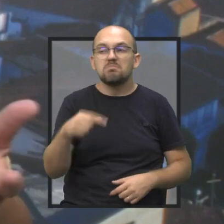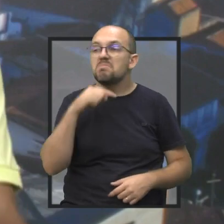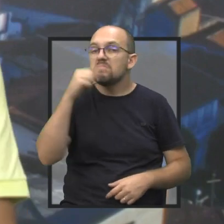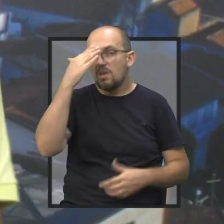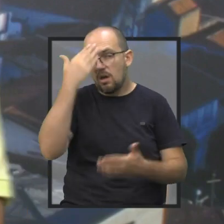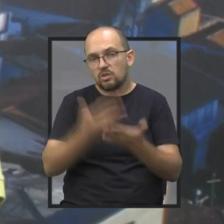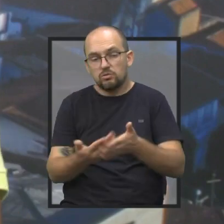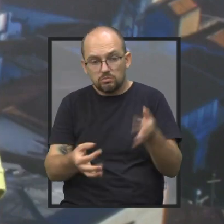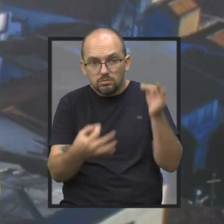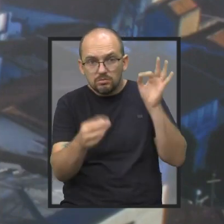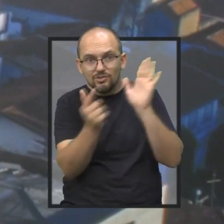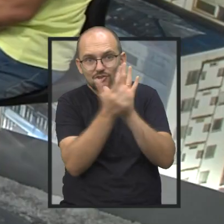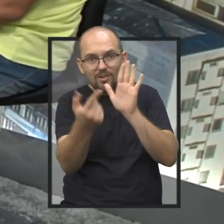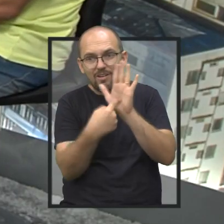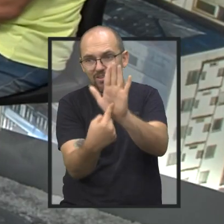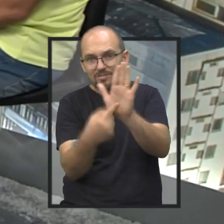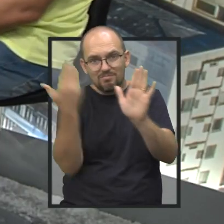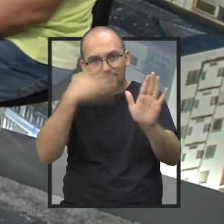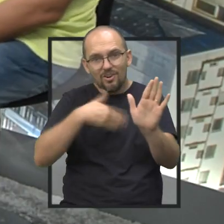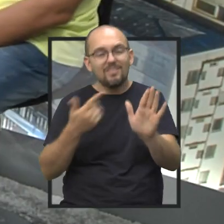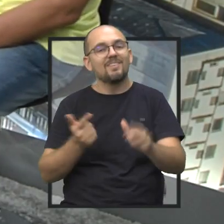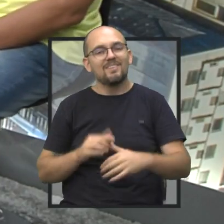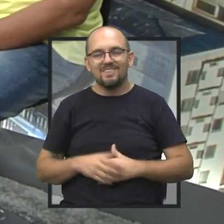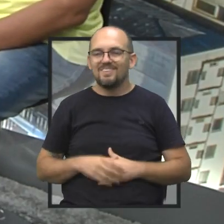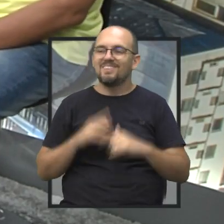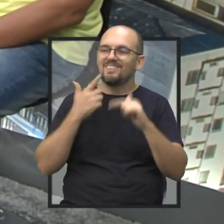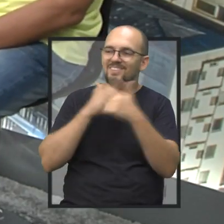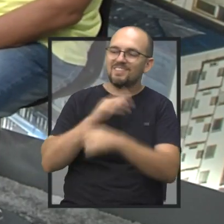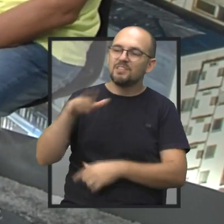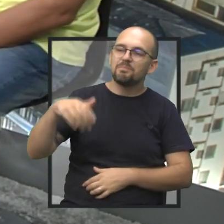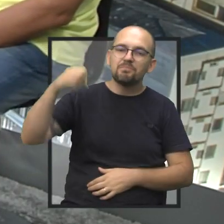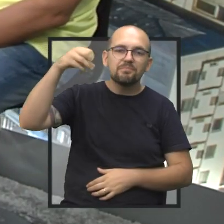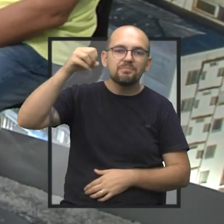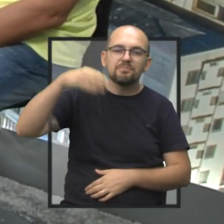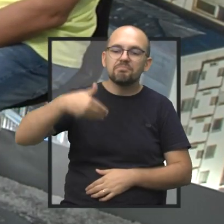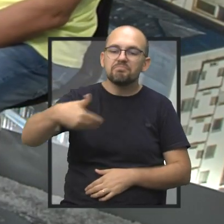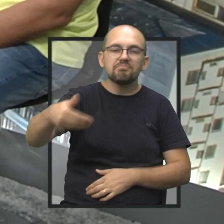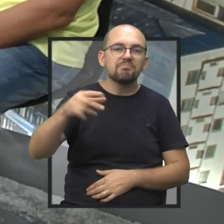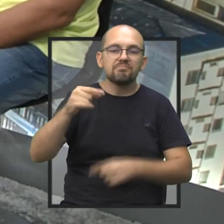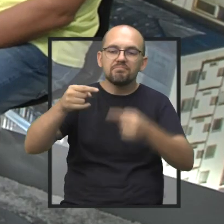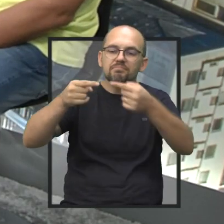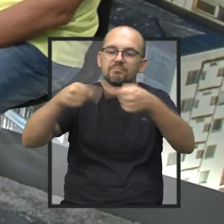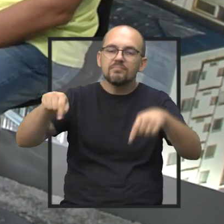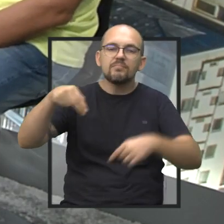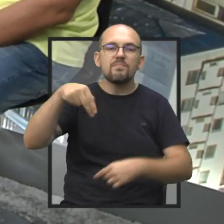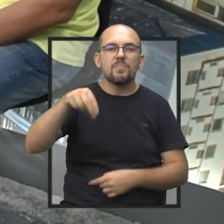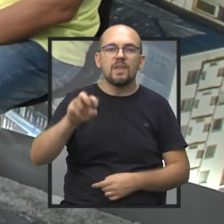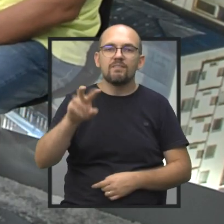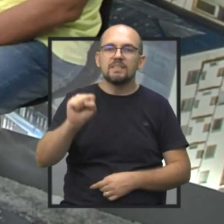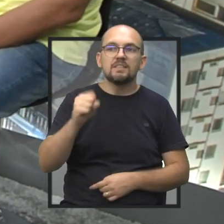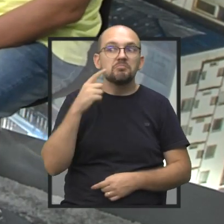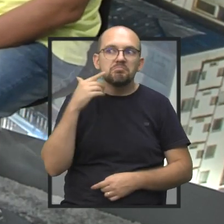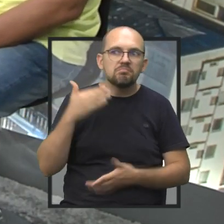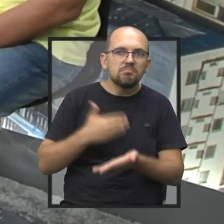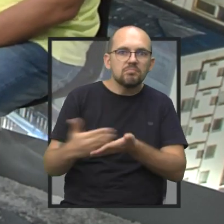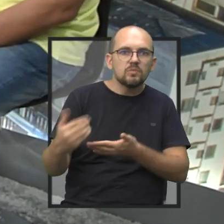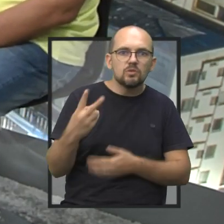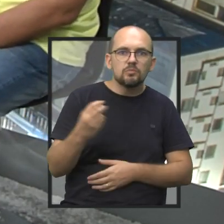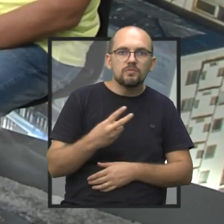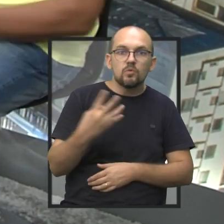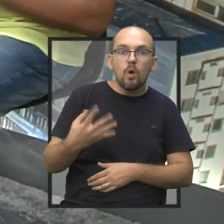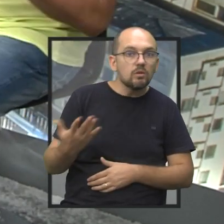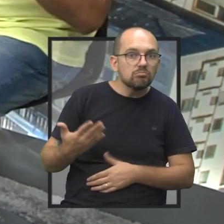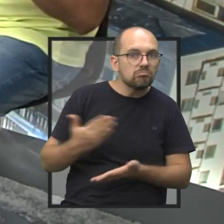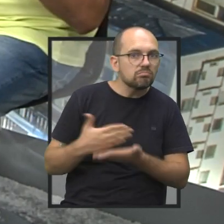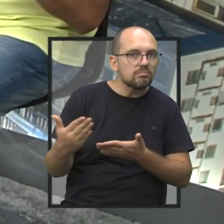Mas tá ali a reportagem. Ô Lampião, e a expectativa para a inauguração do Dr. Neves, comecinho de 2024?